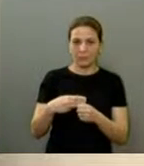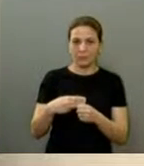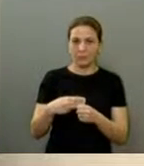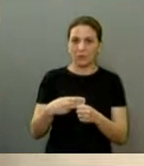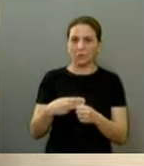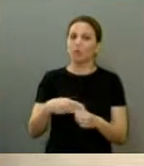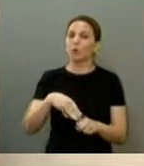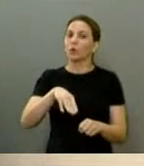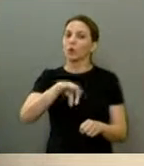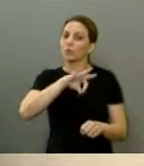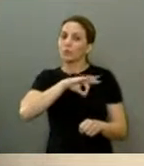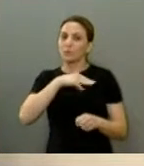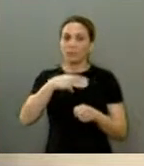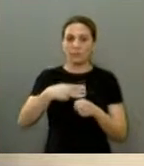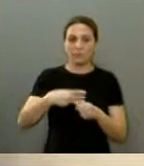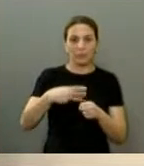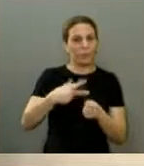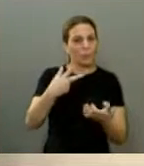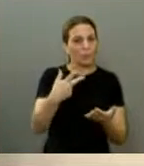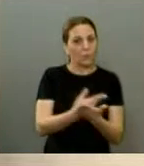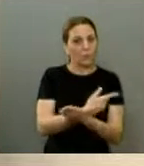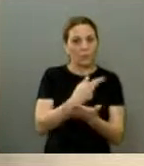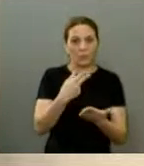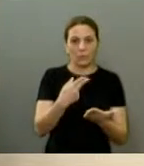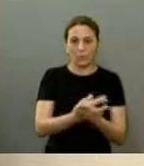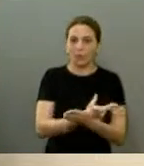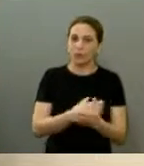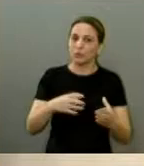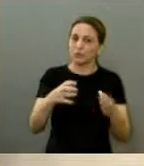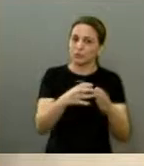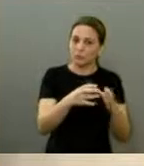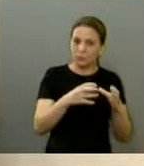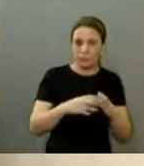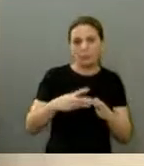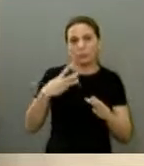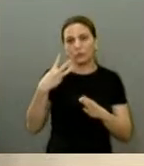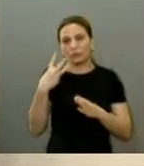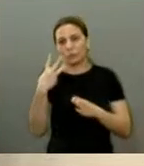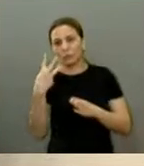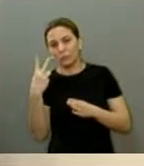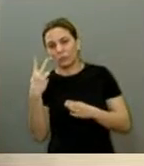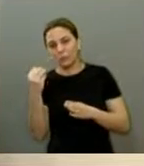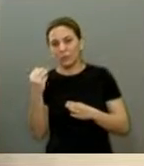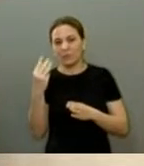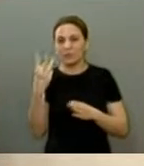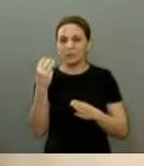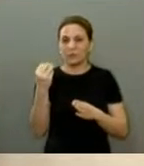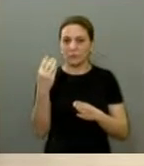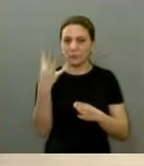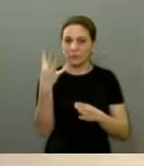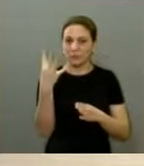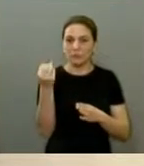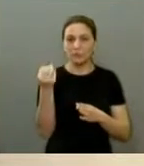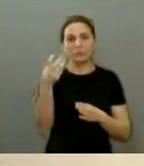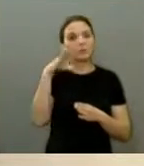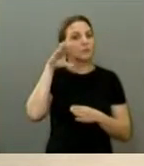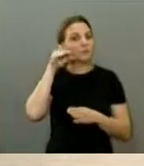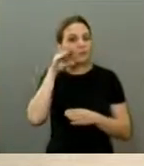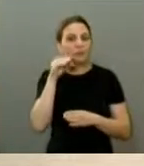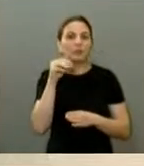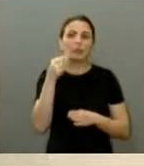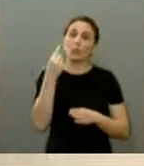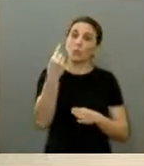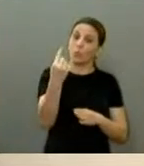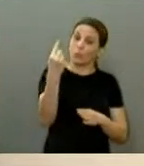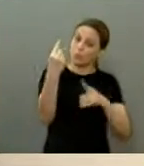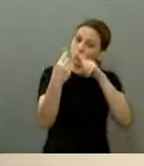guarda municipal, às vezes o erro numa corporação que tem 200, 300, 400 pessoas, o erro de